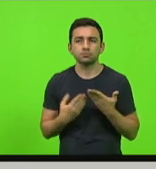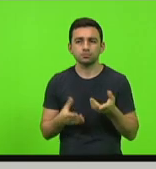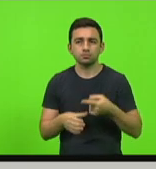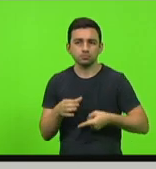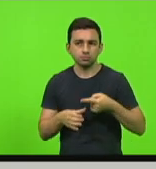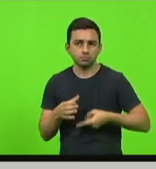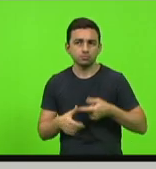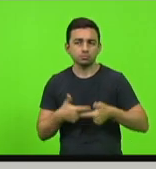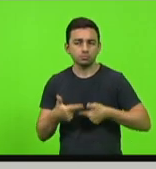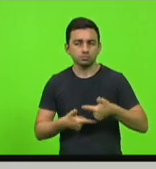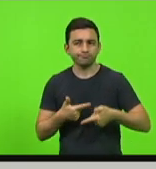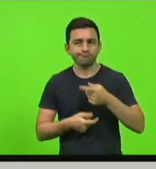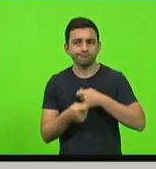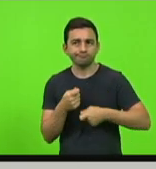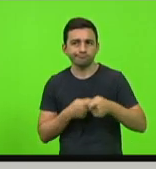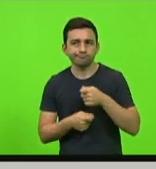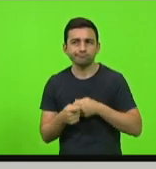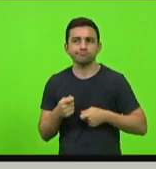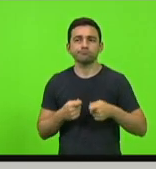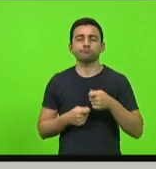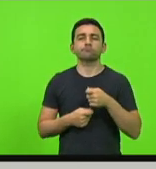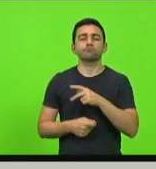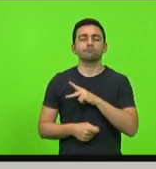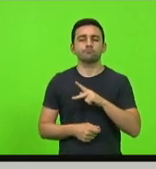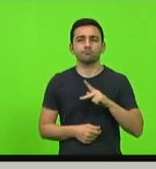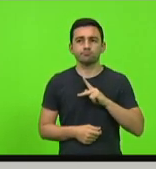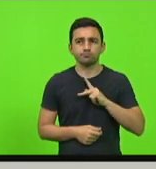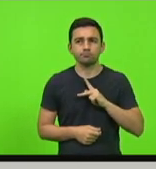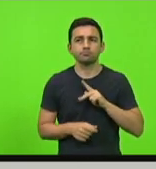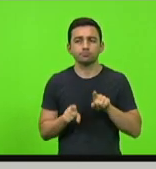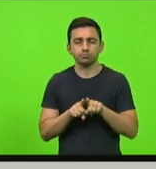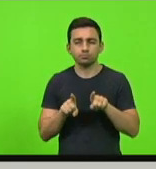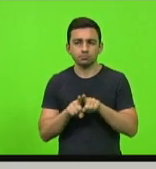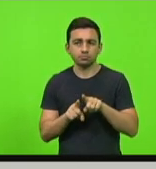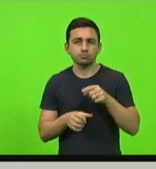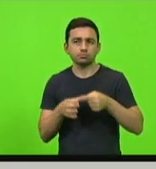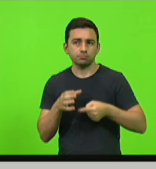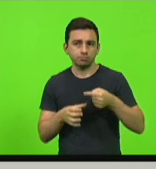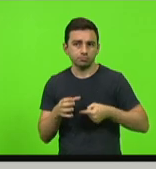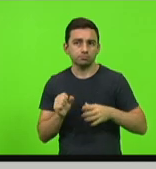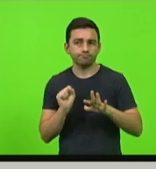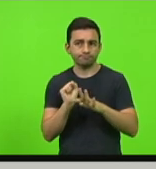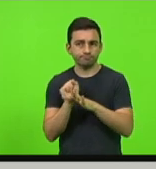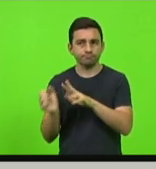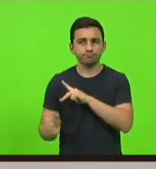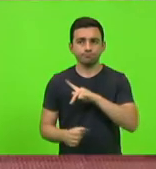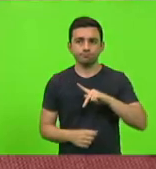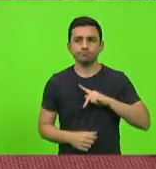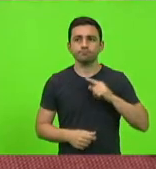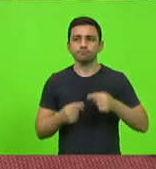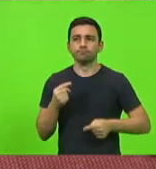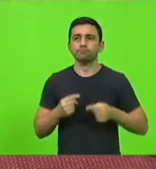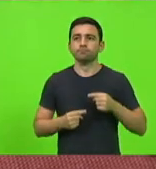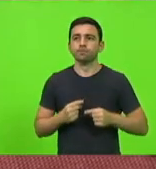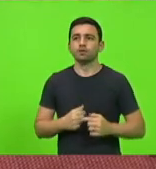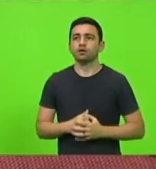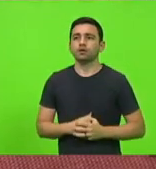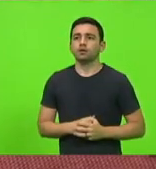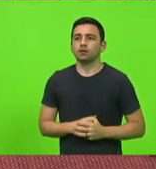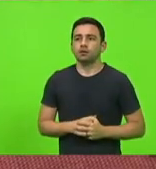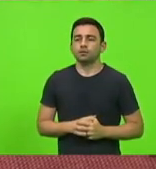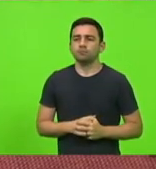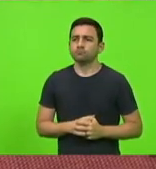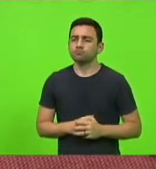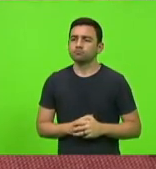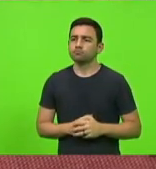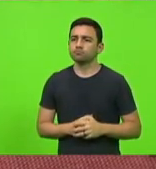de Trabalho, Administração e Serviço Público e Comissão de Segurança Pública. Em discussão. Presidente. Sim, deputado